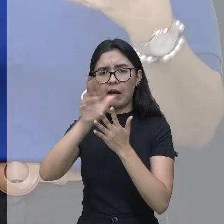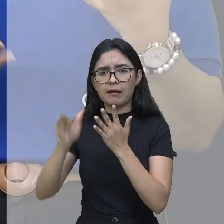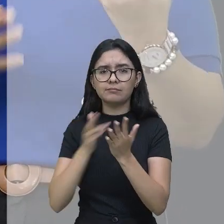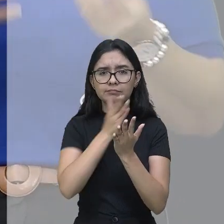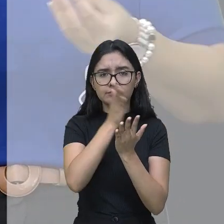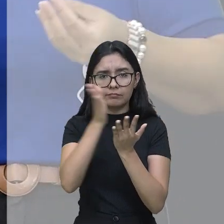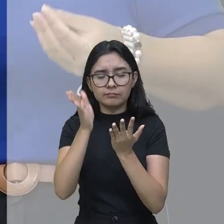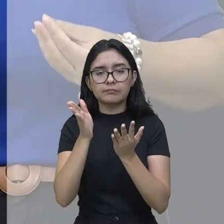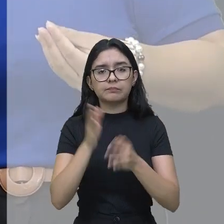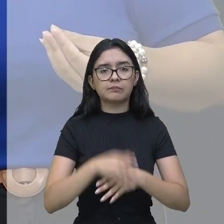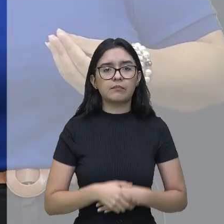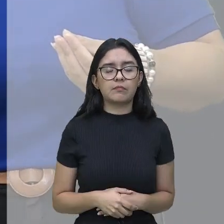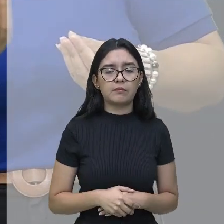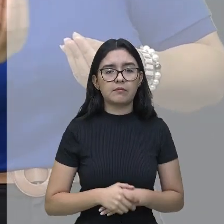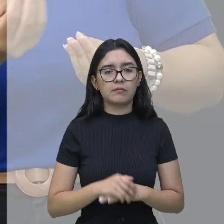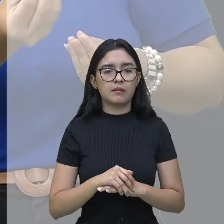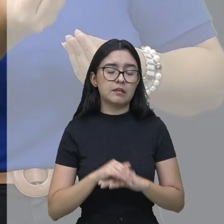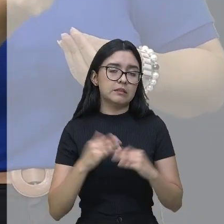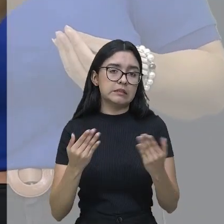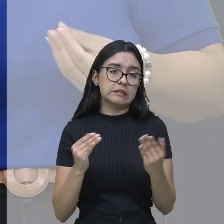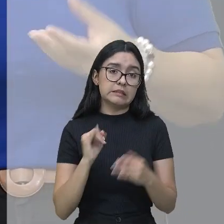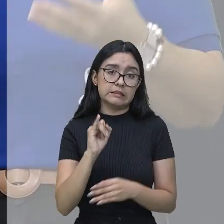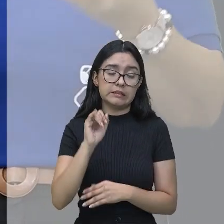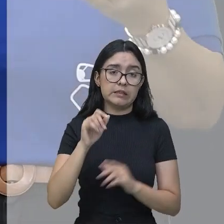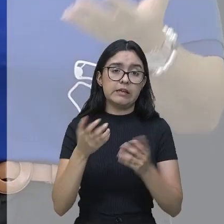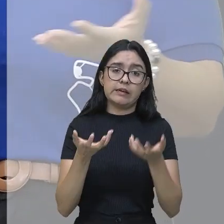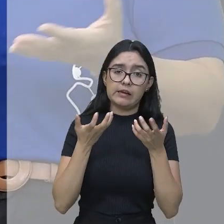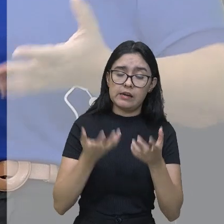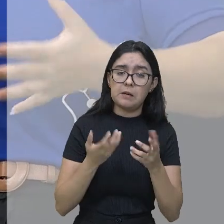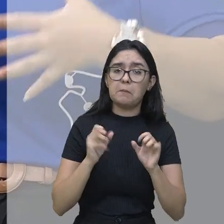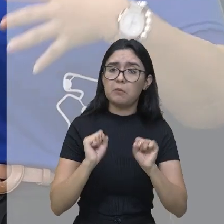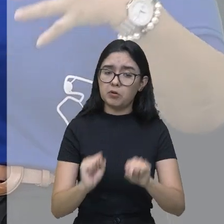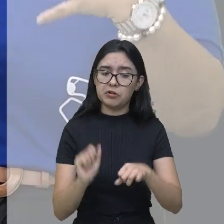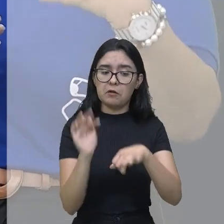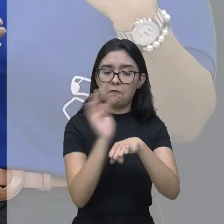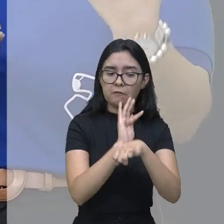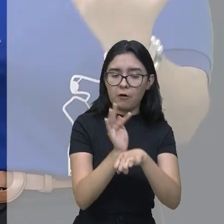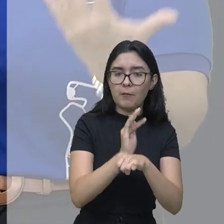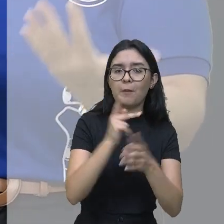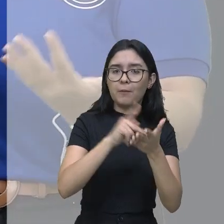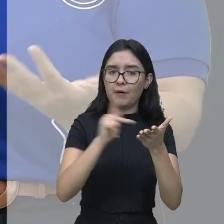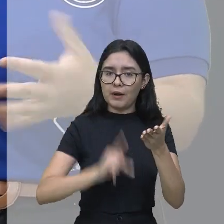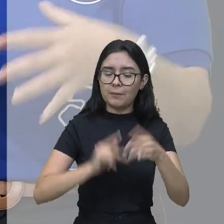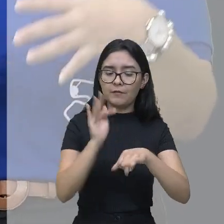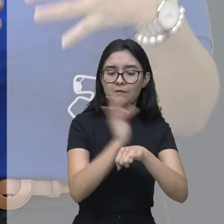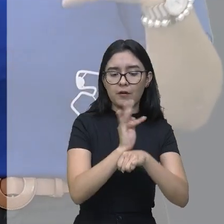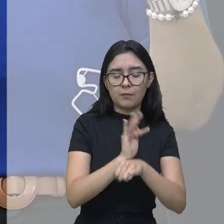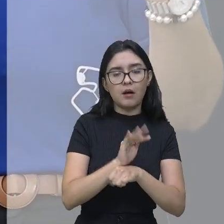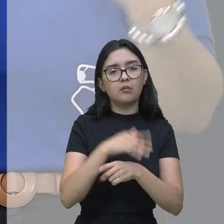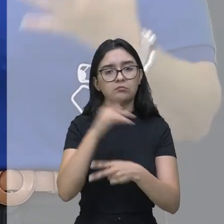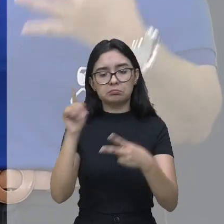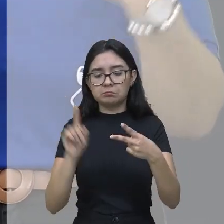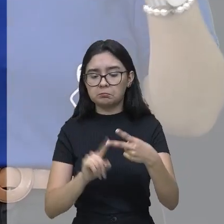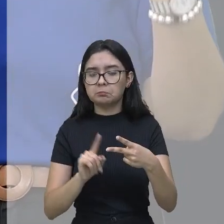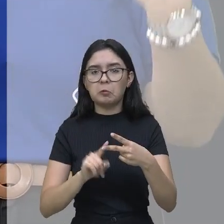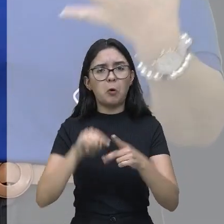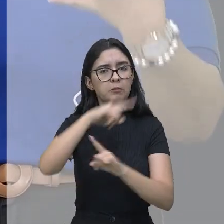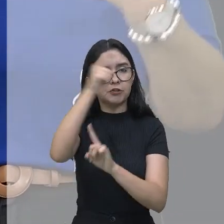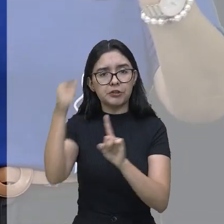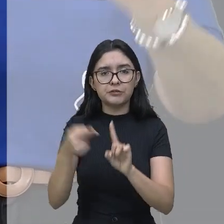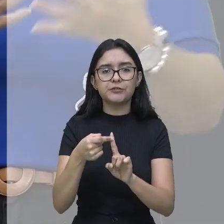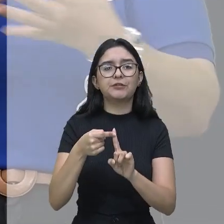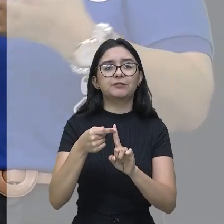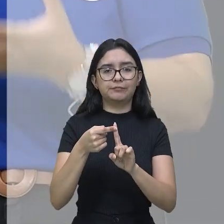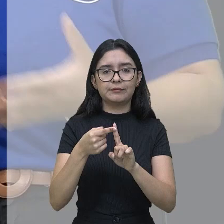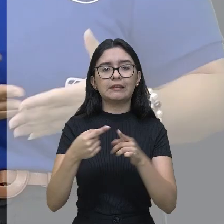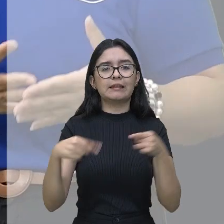né, do processo. Se ele precisava ser um pouco mais formal, ele tinha essa oportunidade. Se ele precisava ser mais inventivo, ele